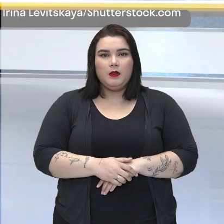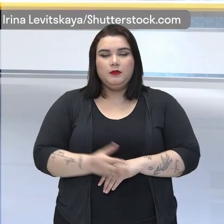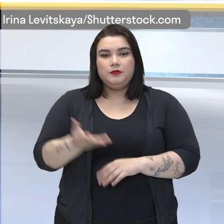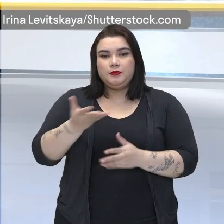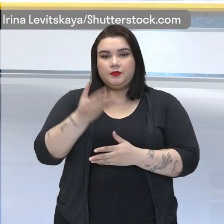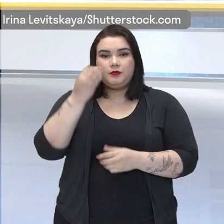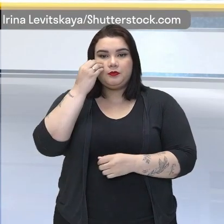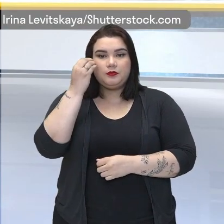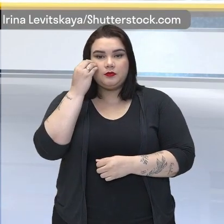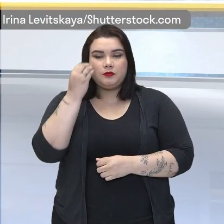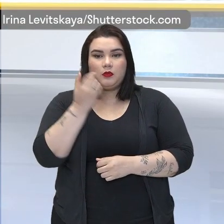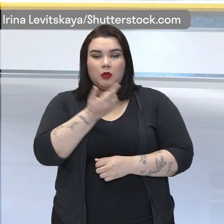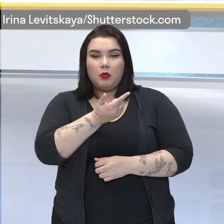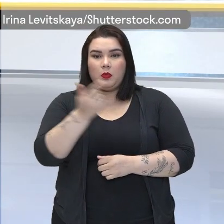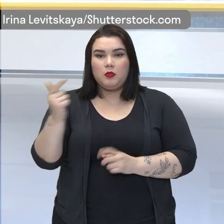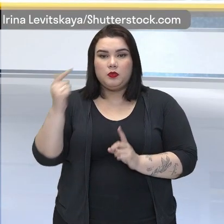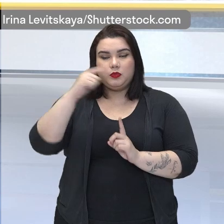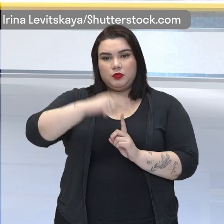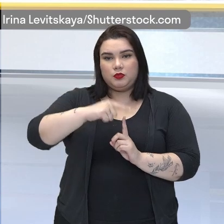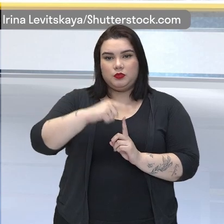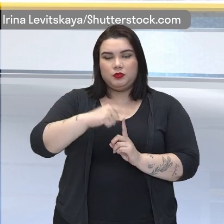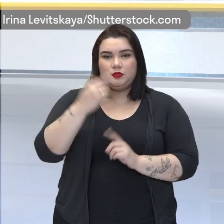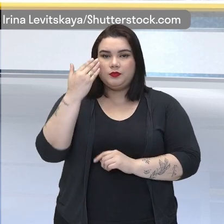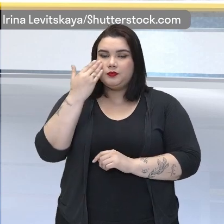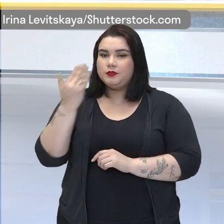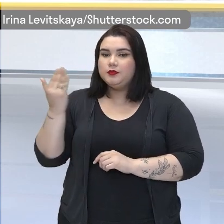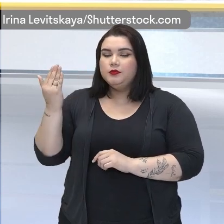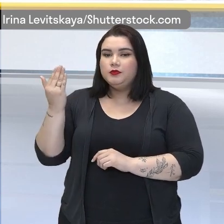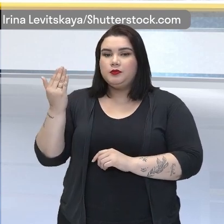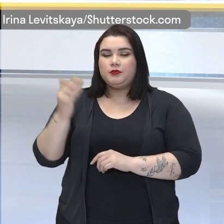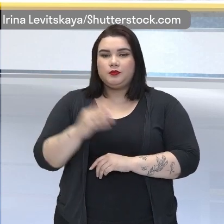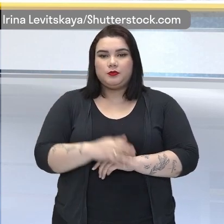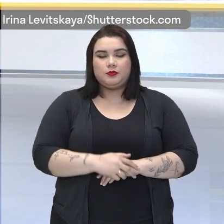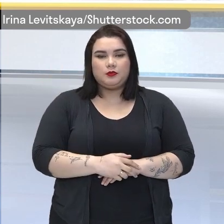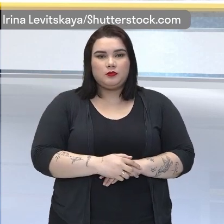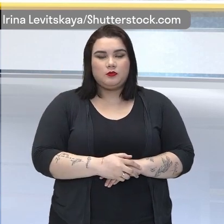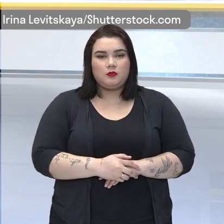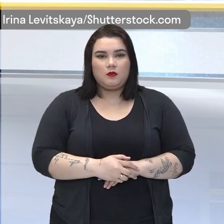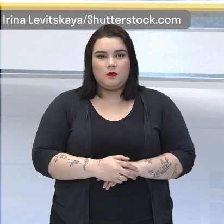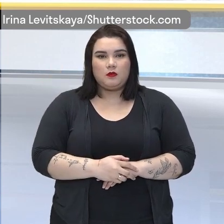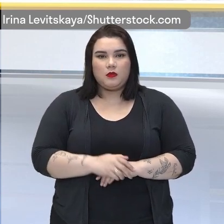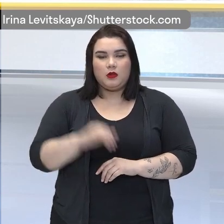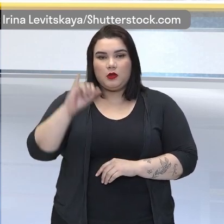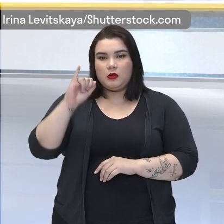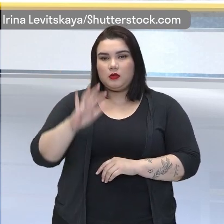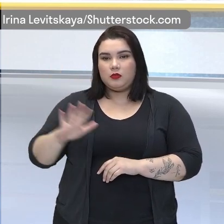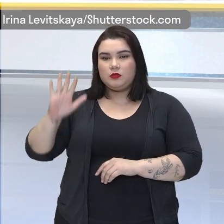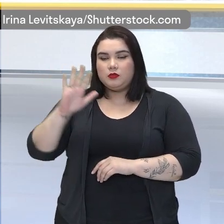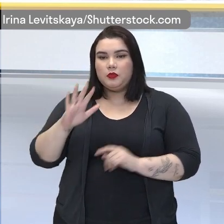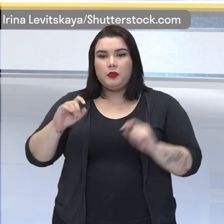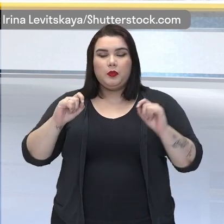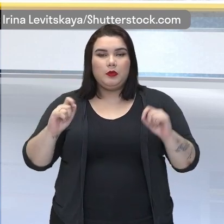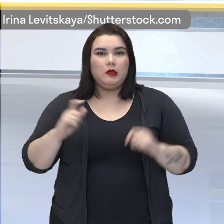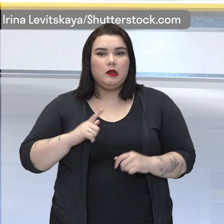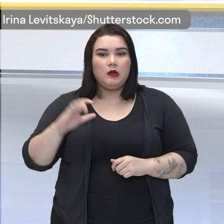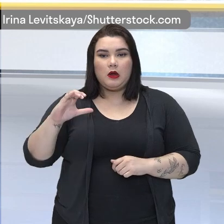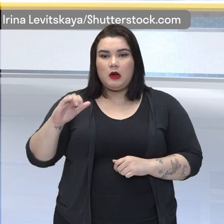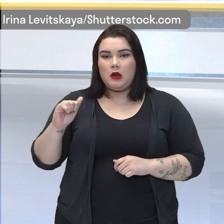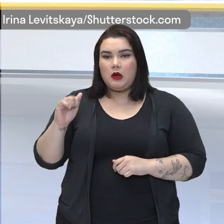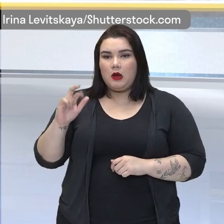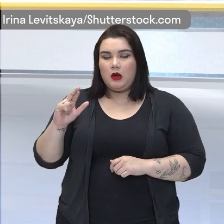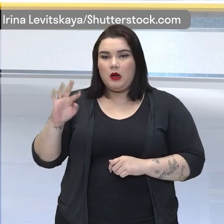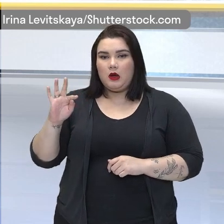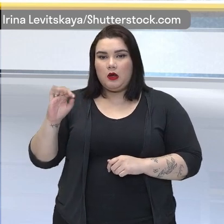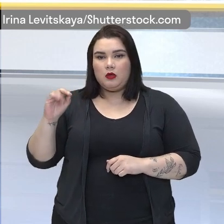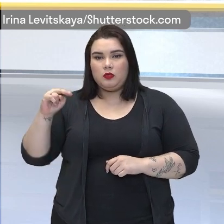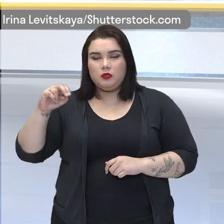né, outros tipos, né? Nós temos aqui, nesta imagem, os cartoons. A